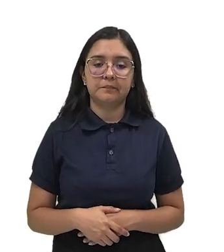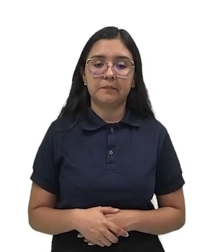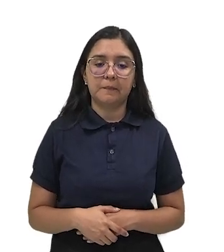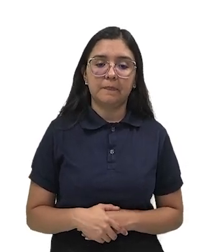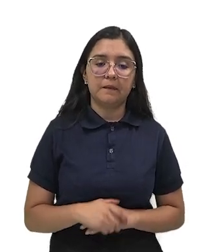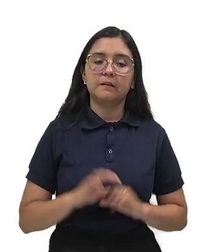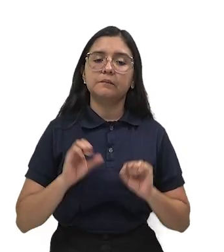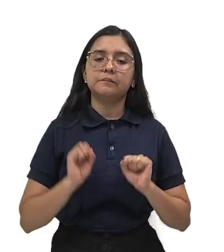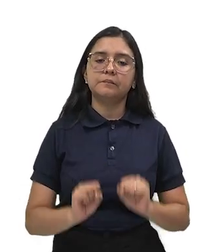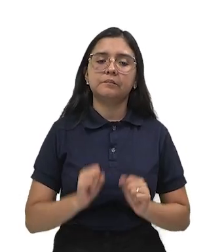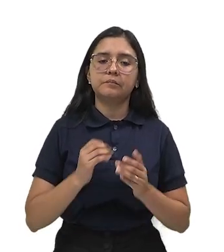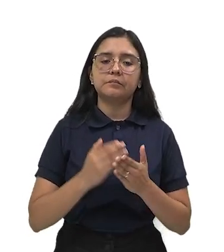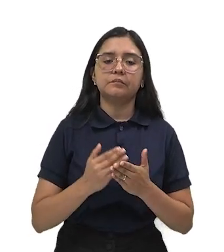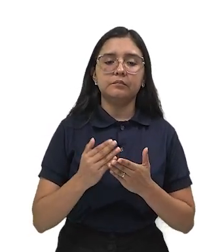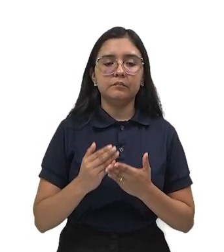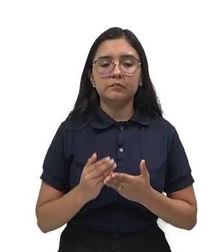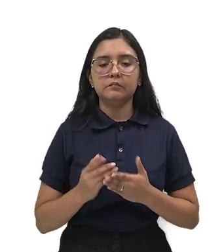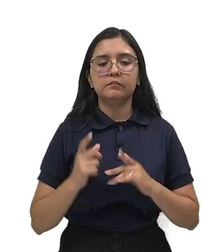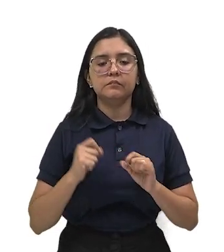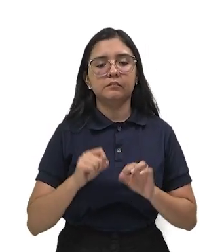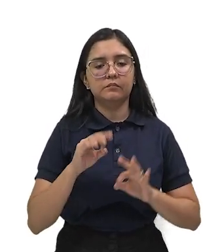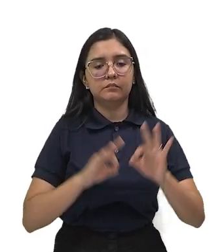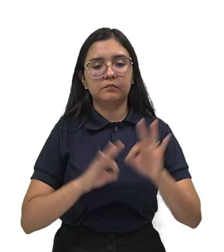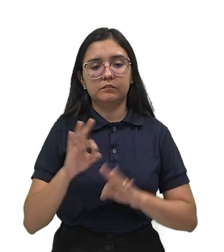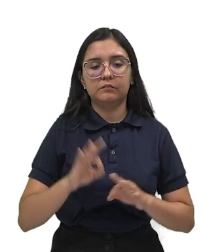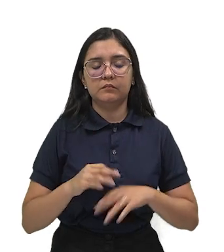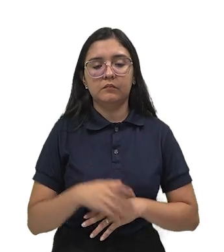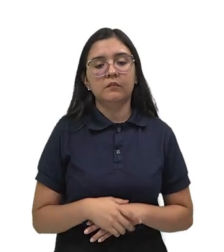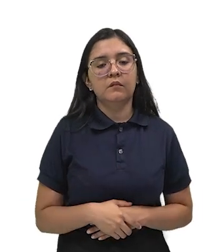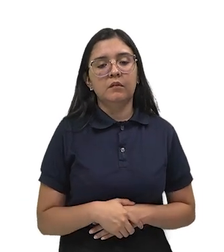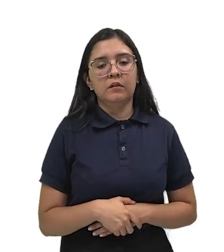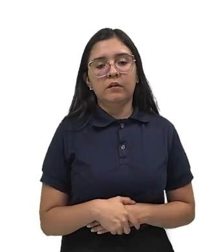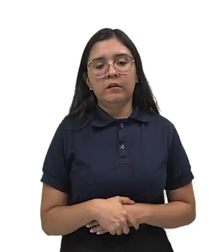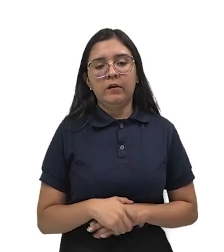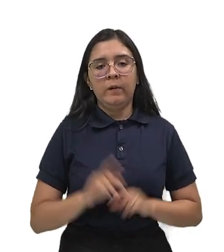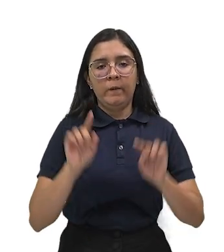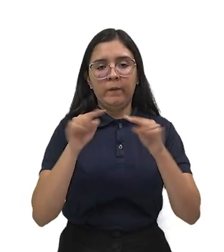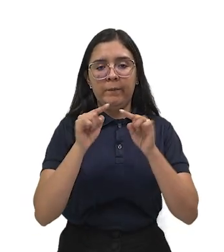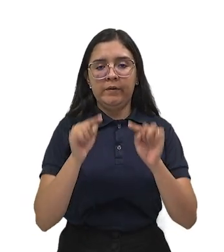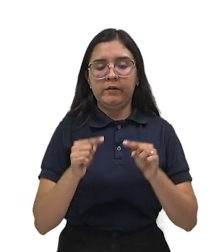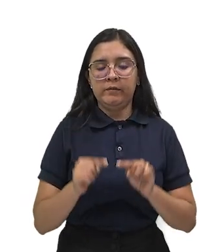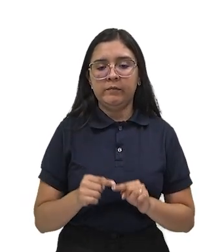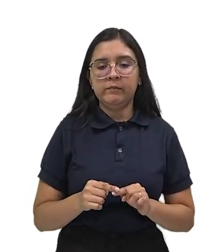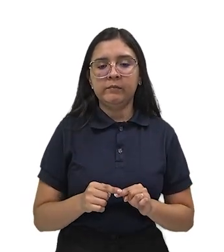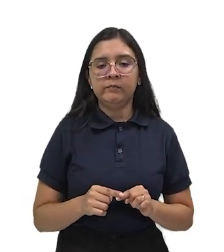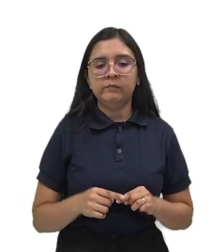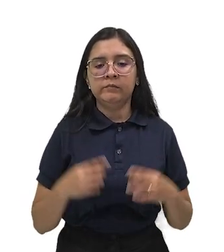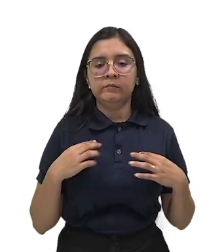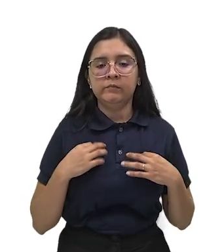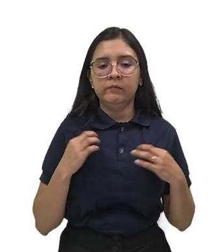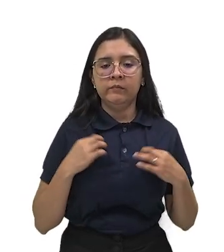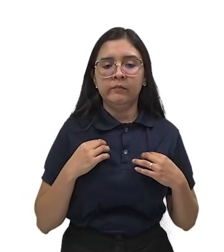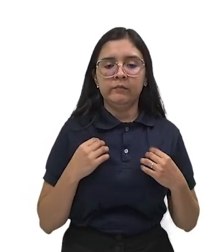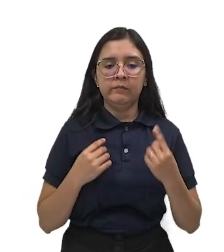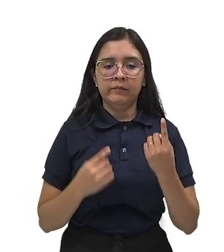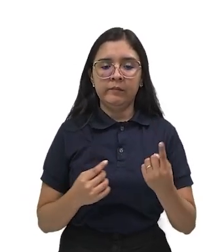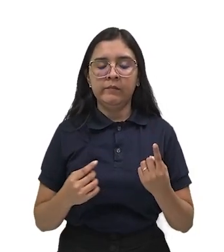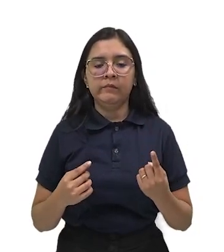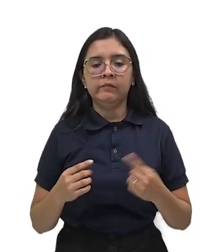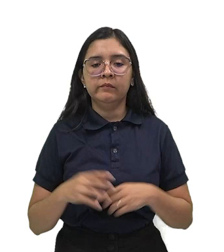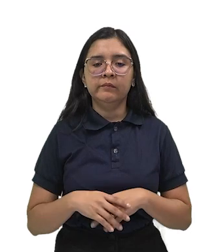posso começar a construir. Ó. Calça 1, aliás, camisa 1, pantalona